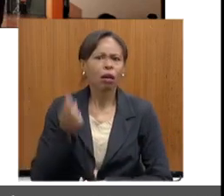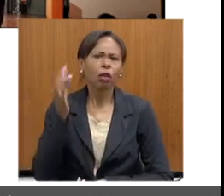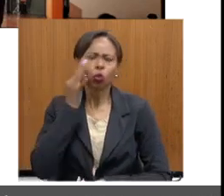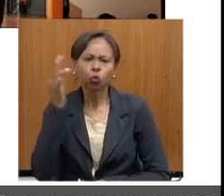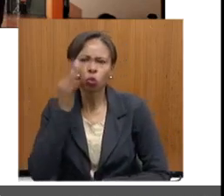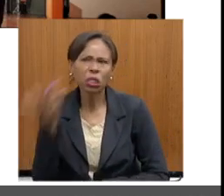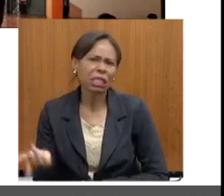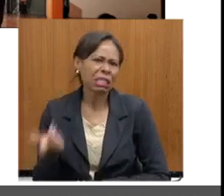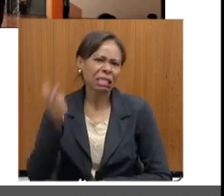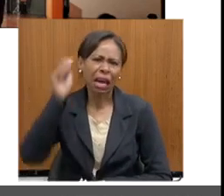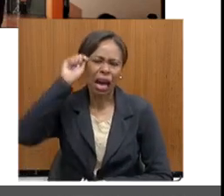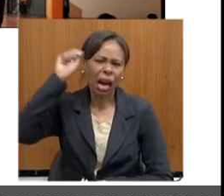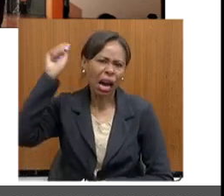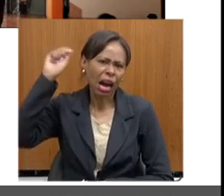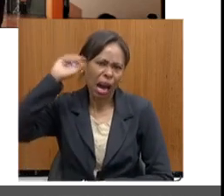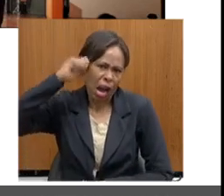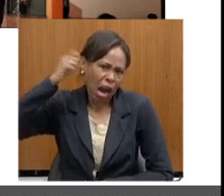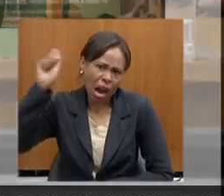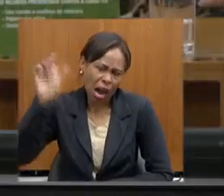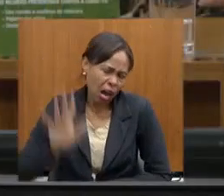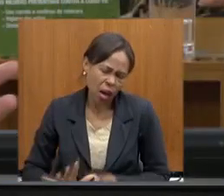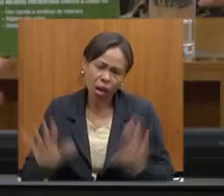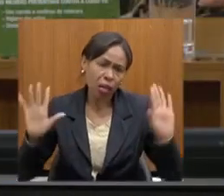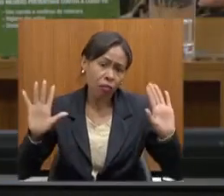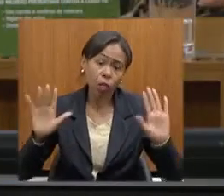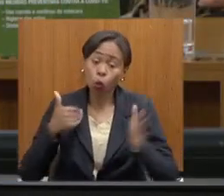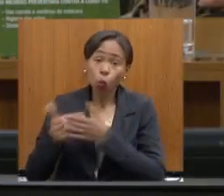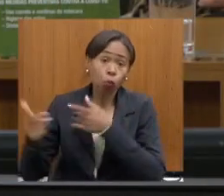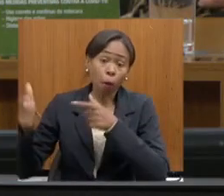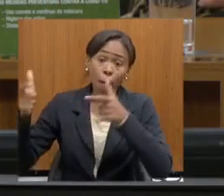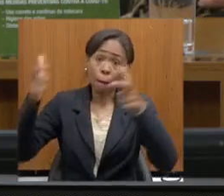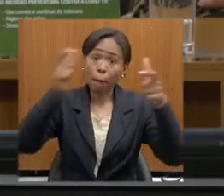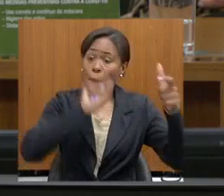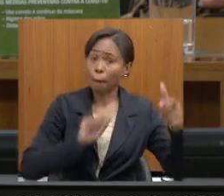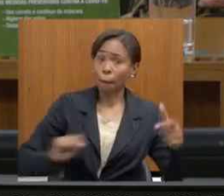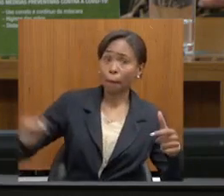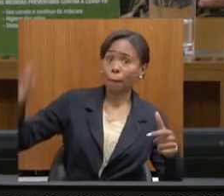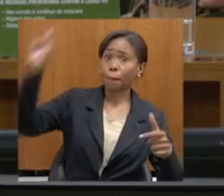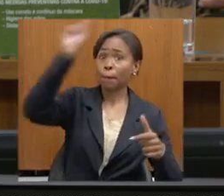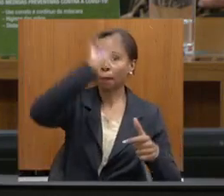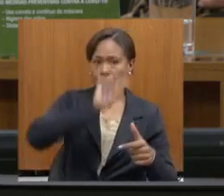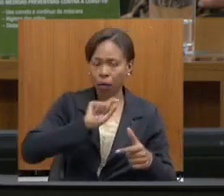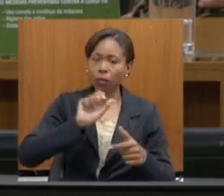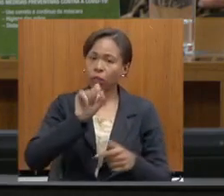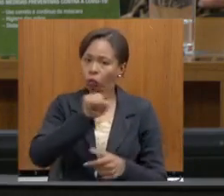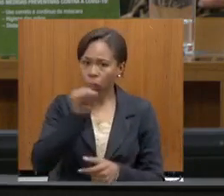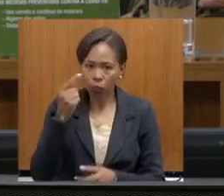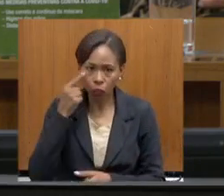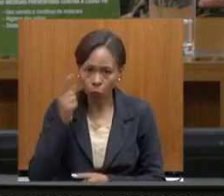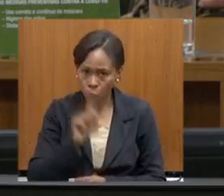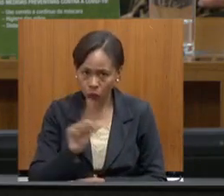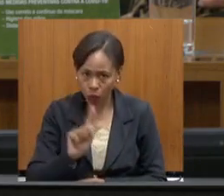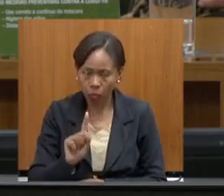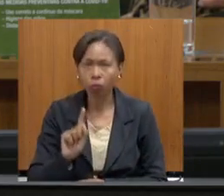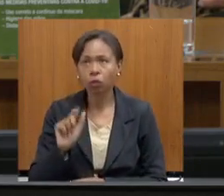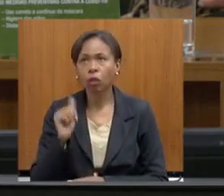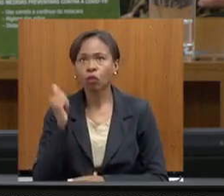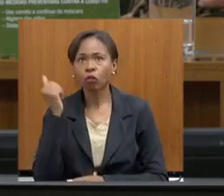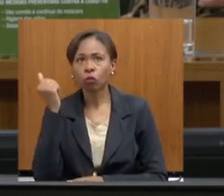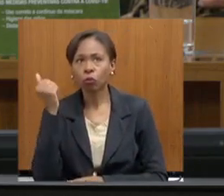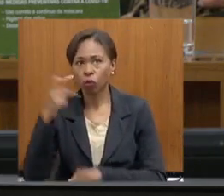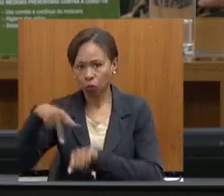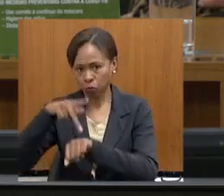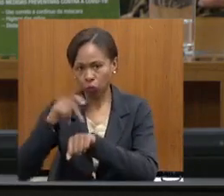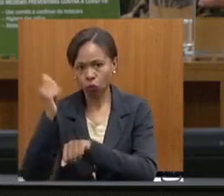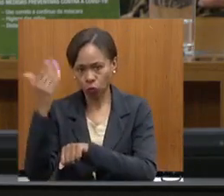África do Sul Bolívia e Emirados Árabes para quem não sabe é os indicadores de comércio exterior de Minas